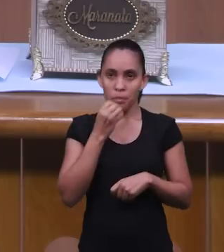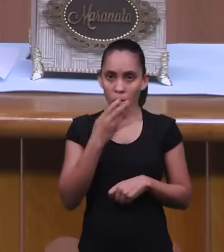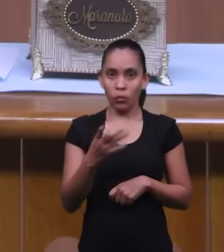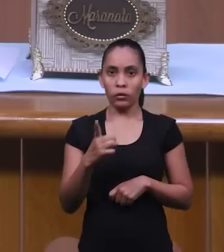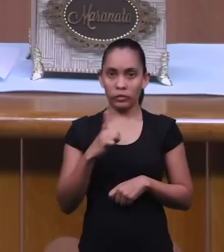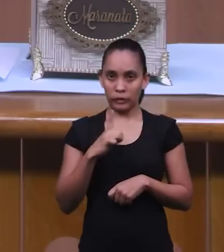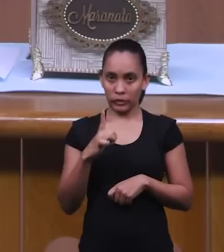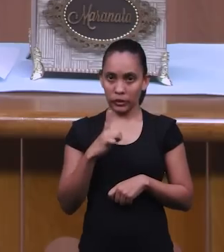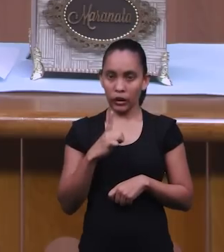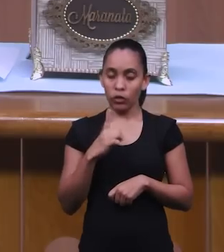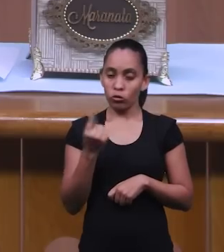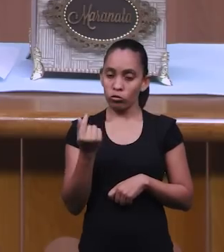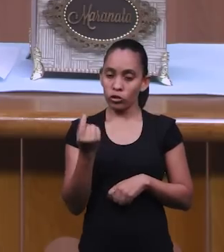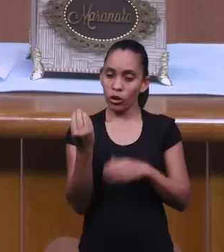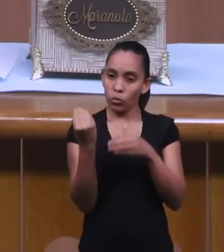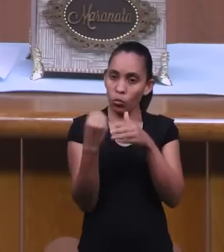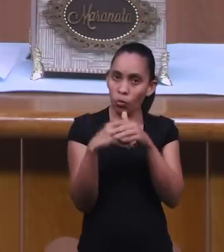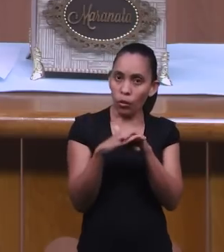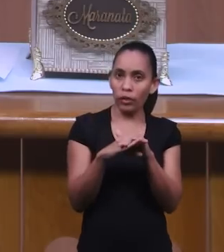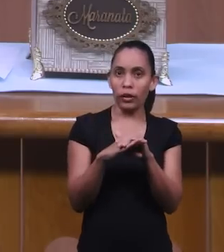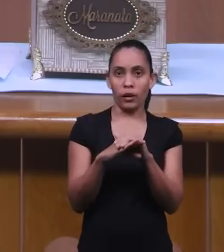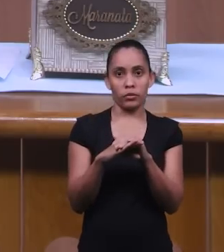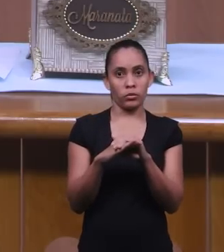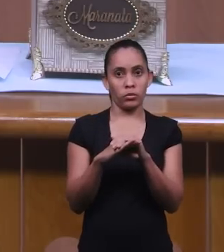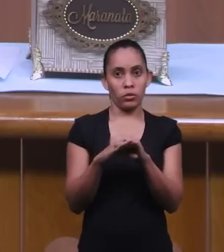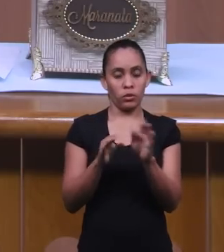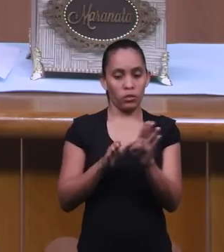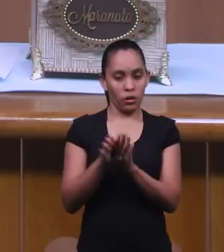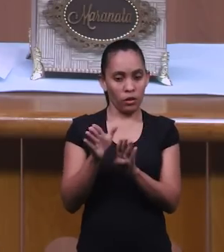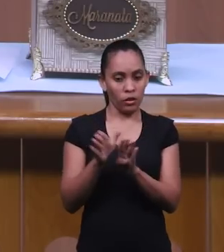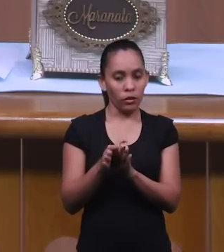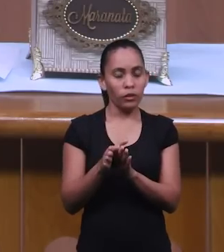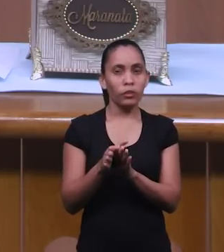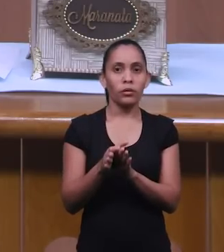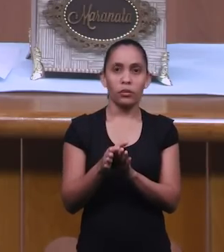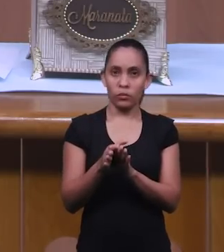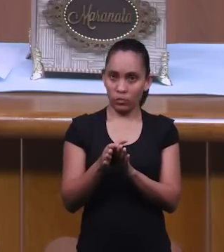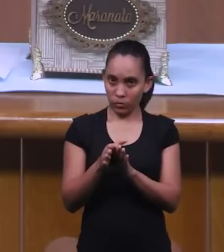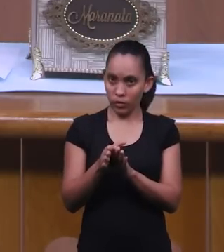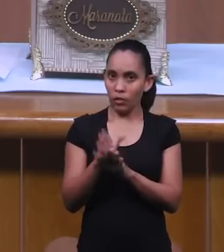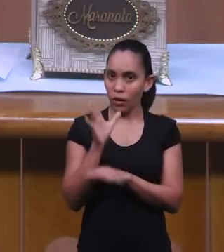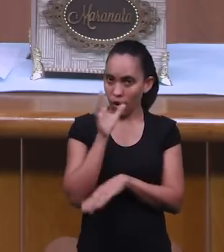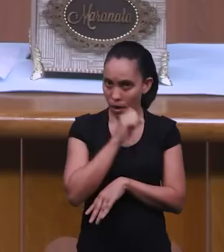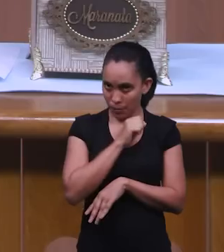nos tempos que nós vivemos. É uma recomendação rápida, não dá para aprofundar aqui.